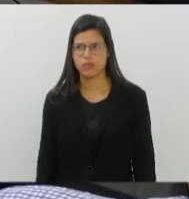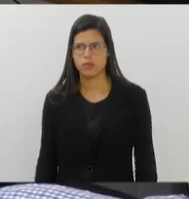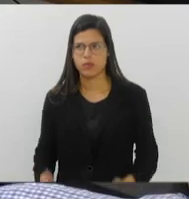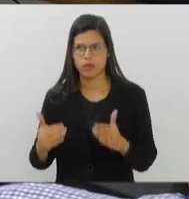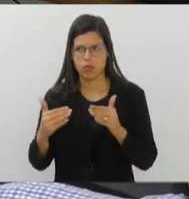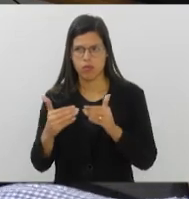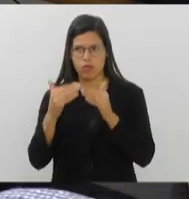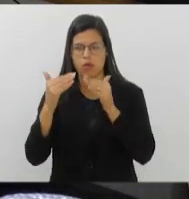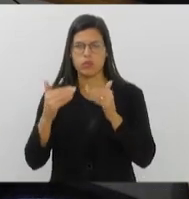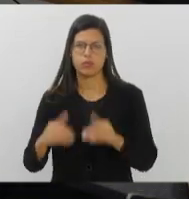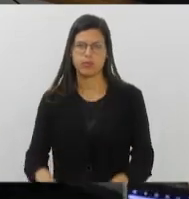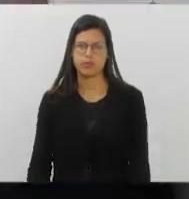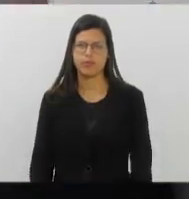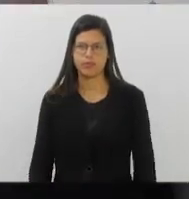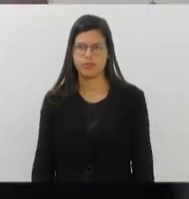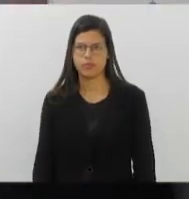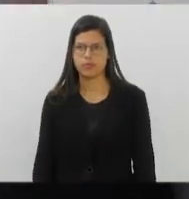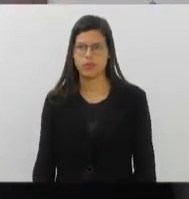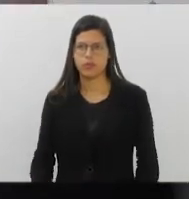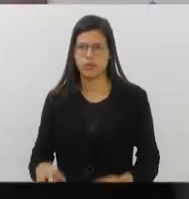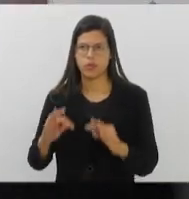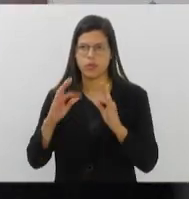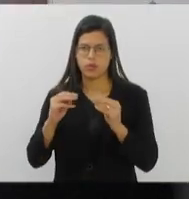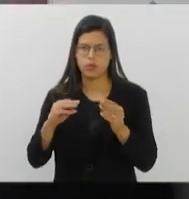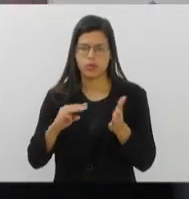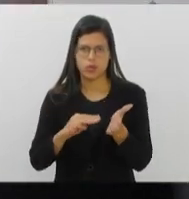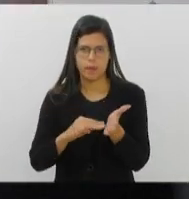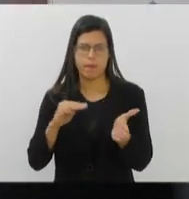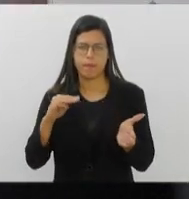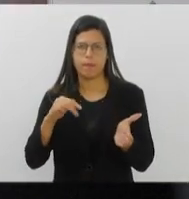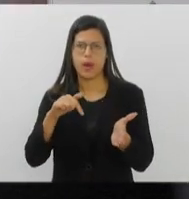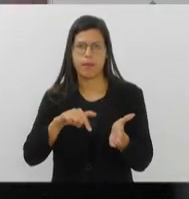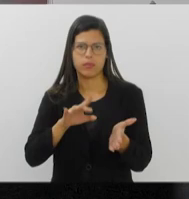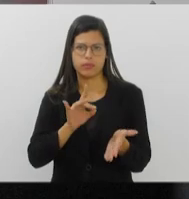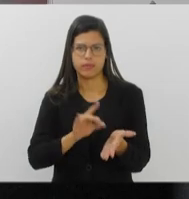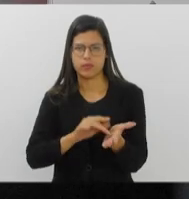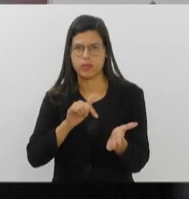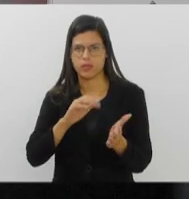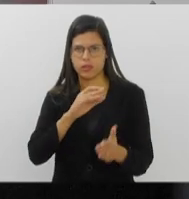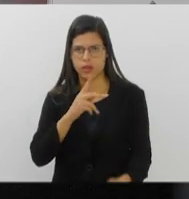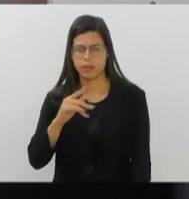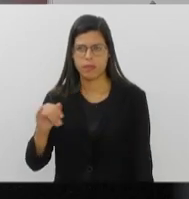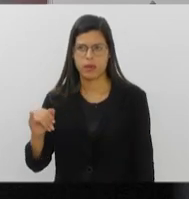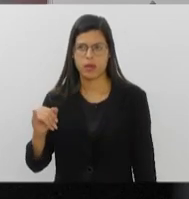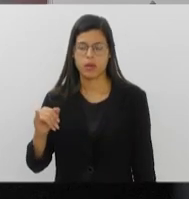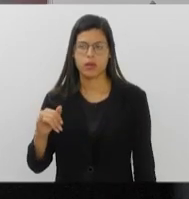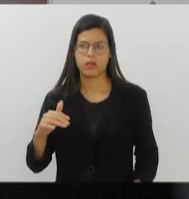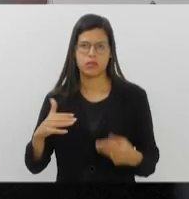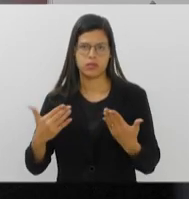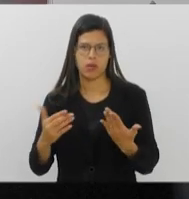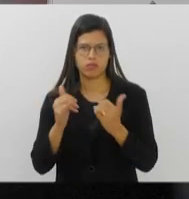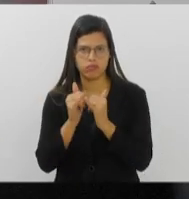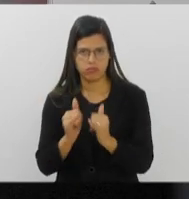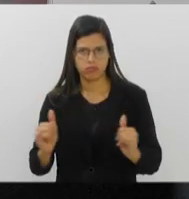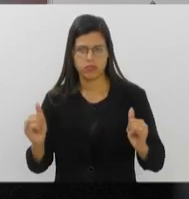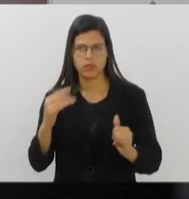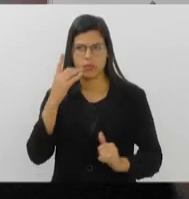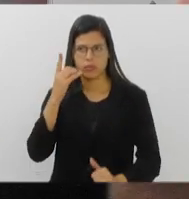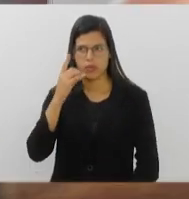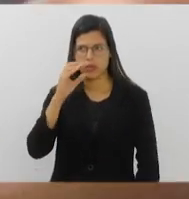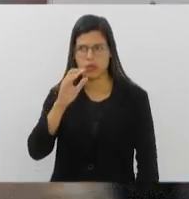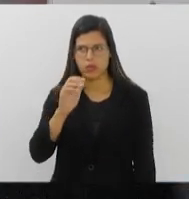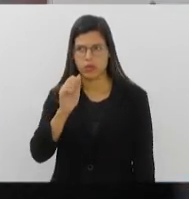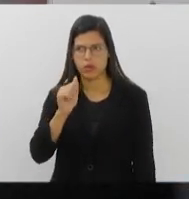Favorável, presidente. Tendo votado os membros efetivos desta CPI, então comunico a deputada Carla